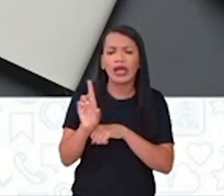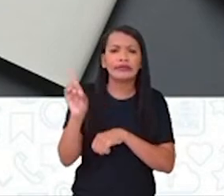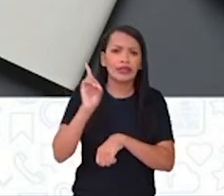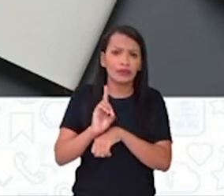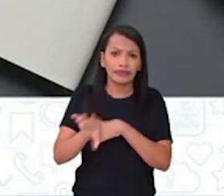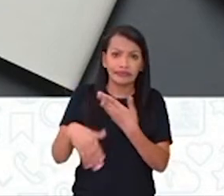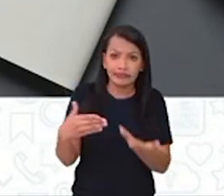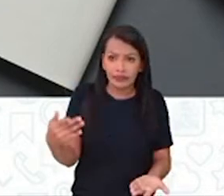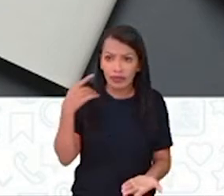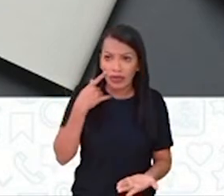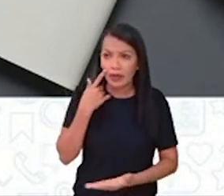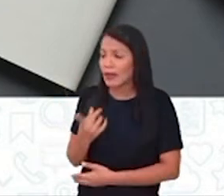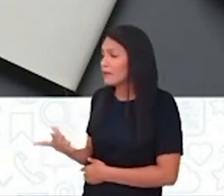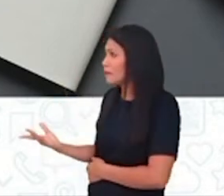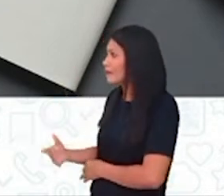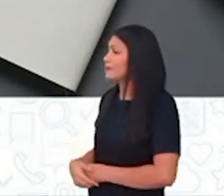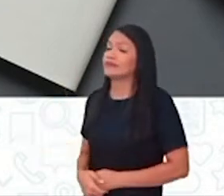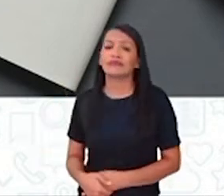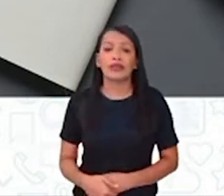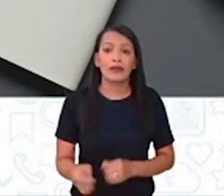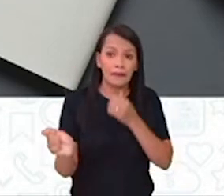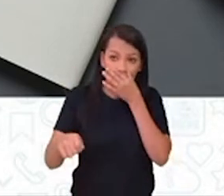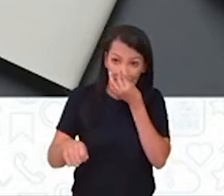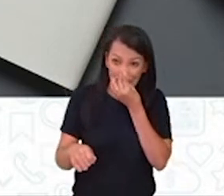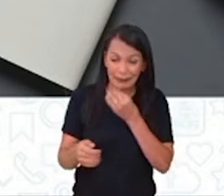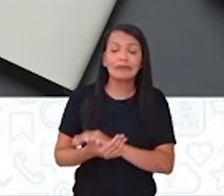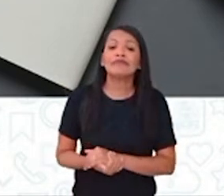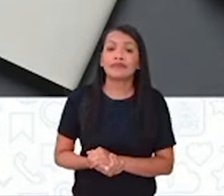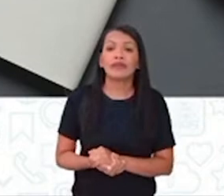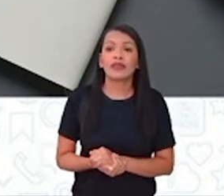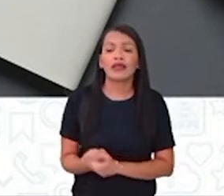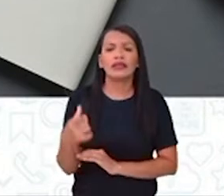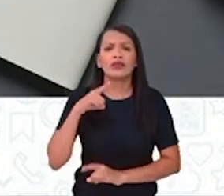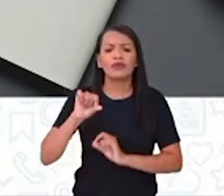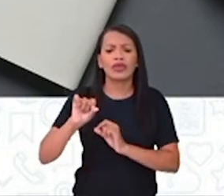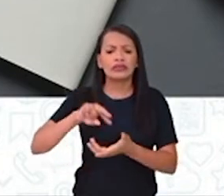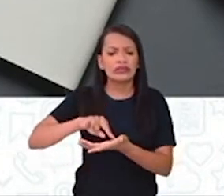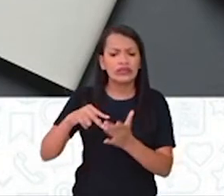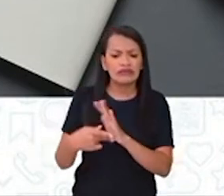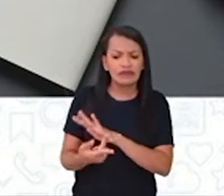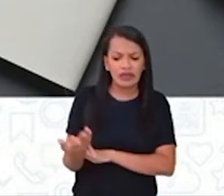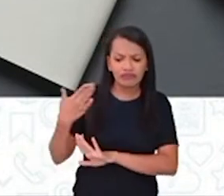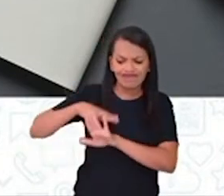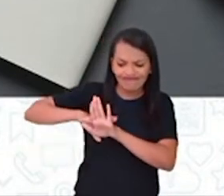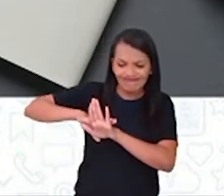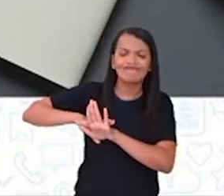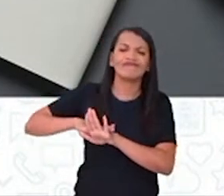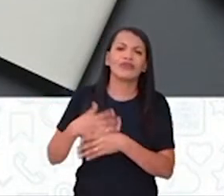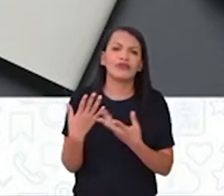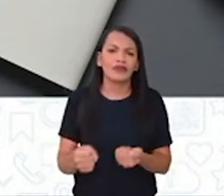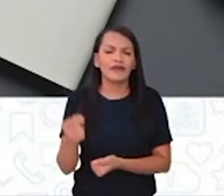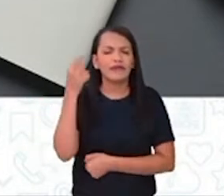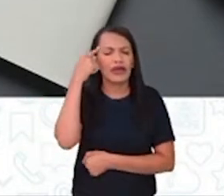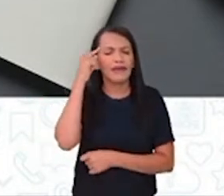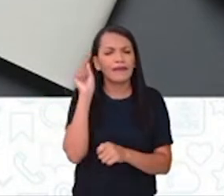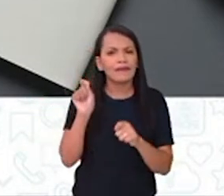antônimos, conotação, denotação, polissemia, que justificam, né, que nos fazem refletir